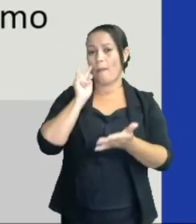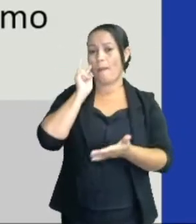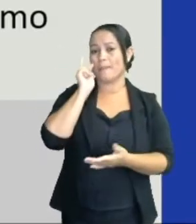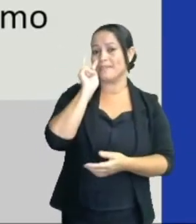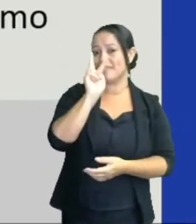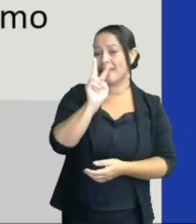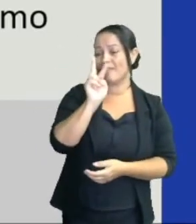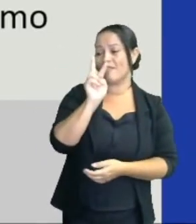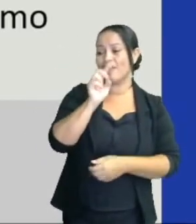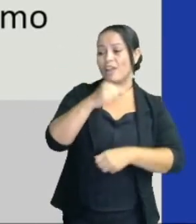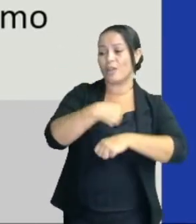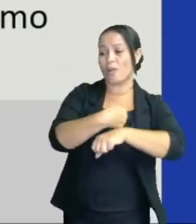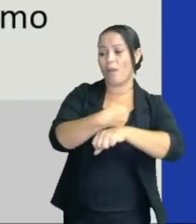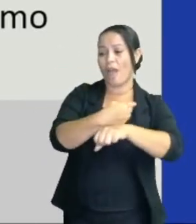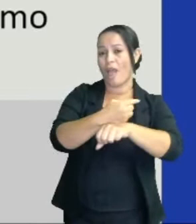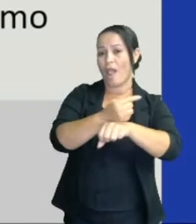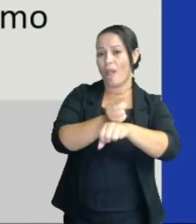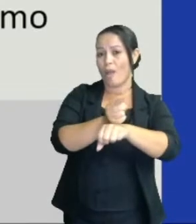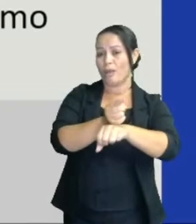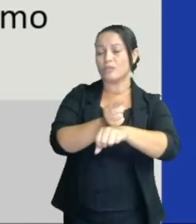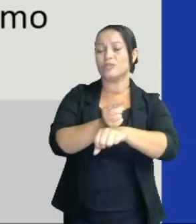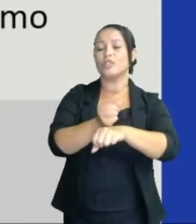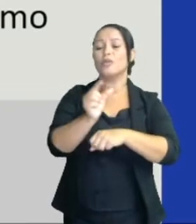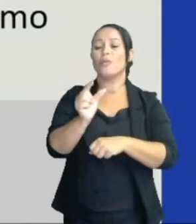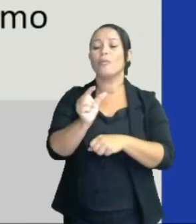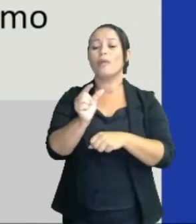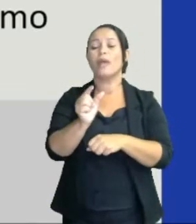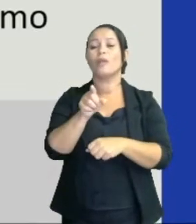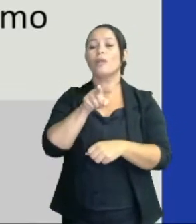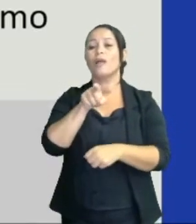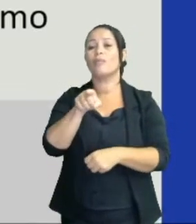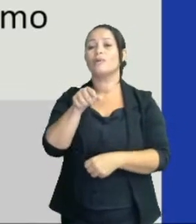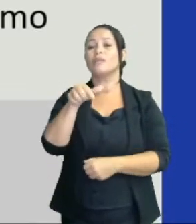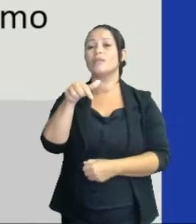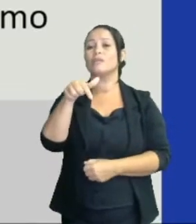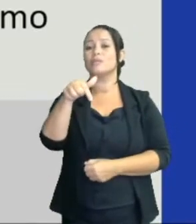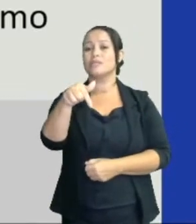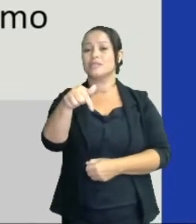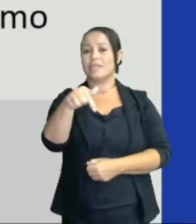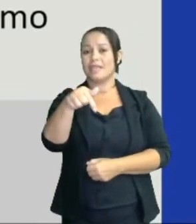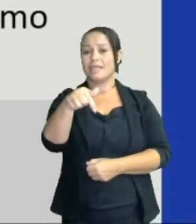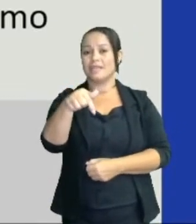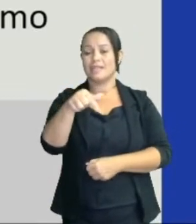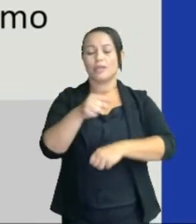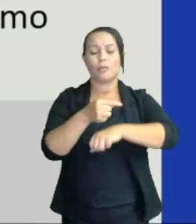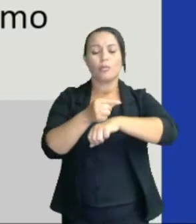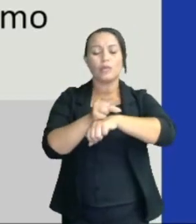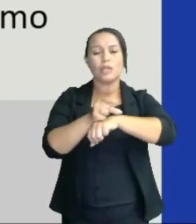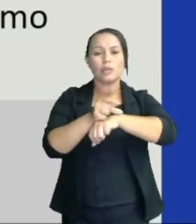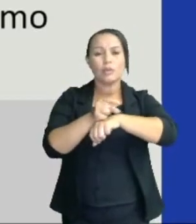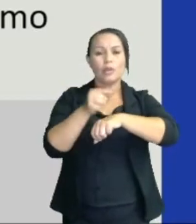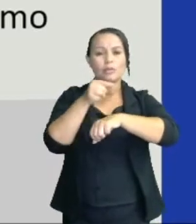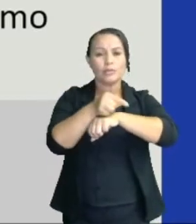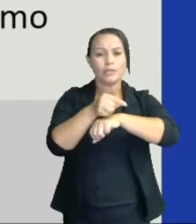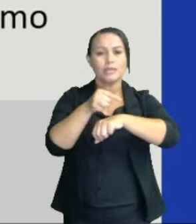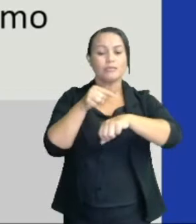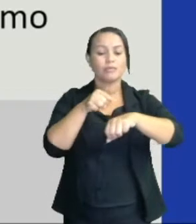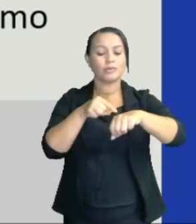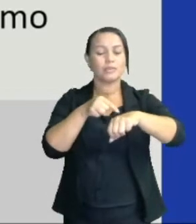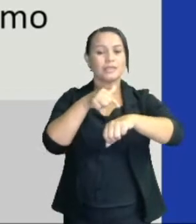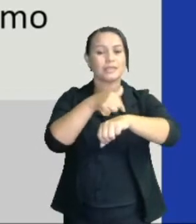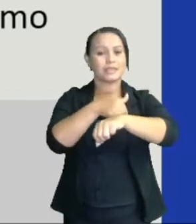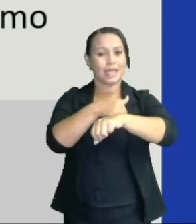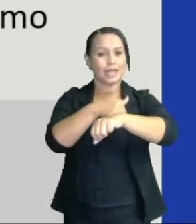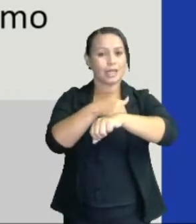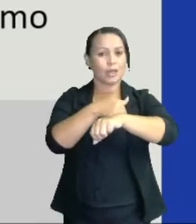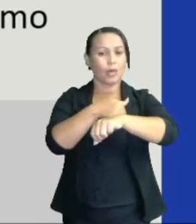no relógio que o ponteiro menor está apontando para o 7, ou seja, são 7 horas.